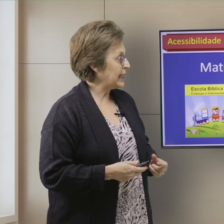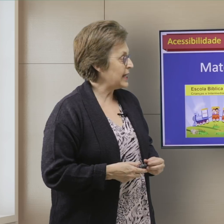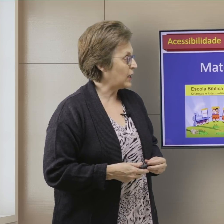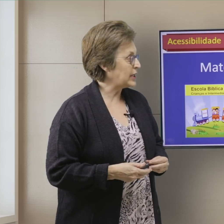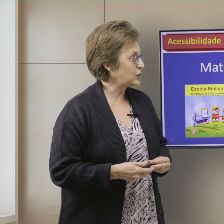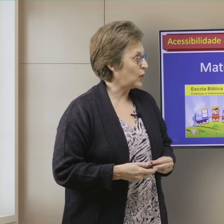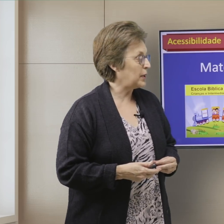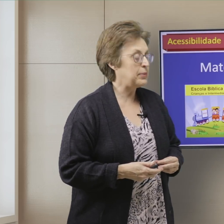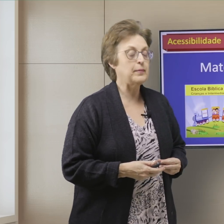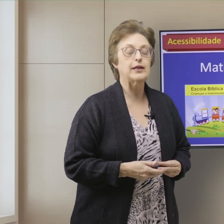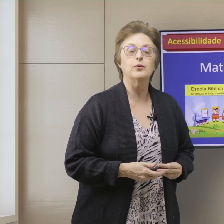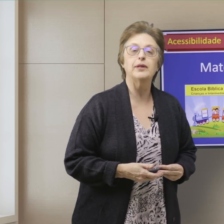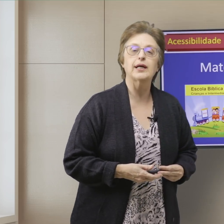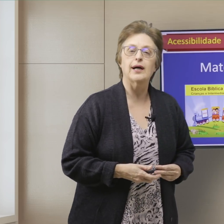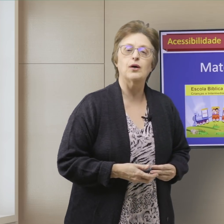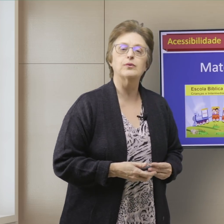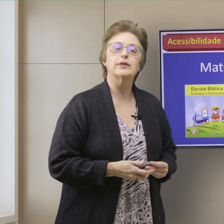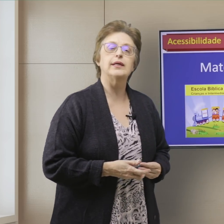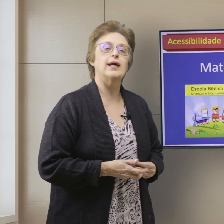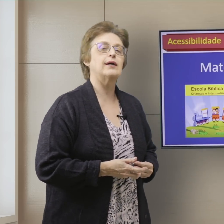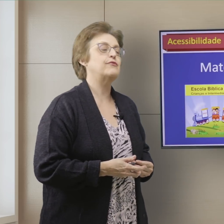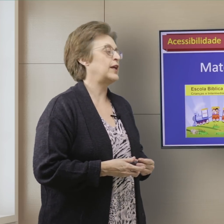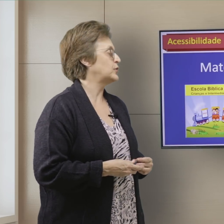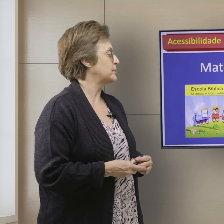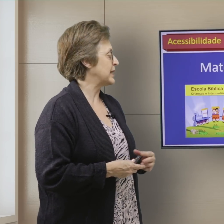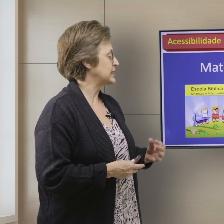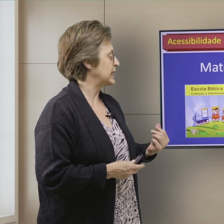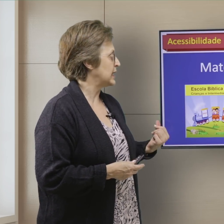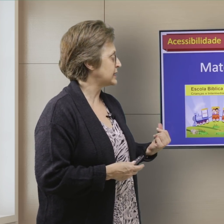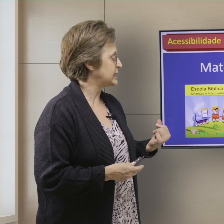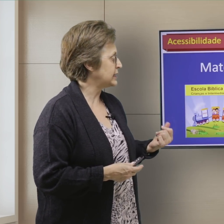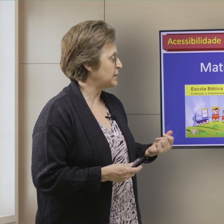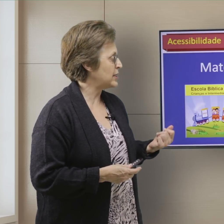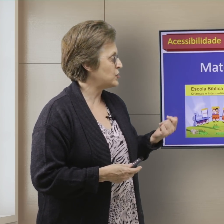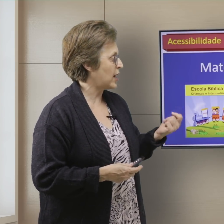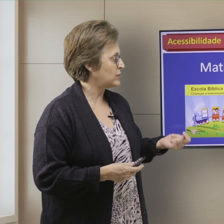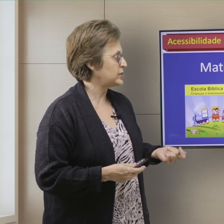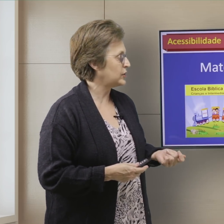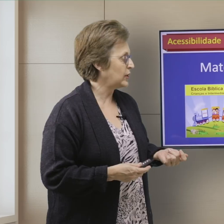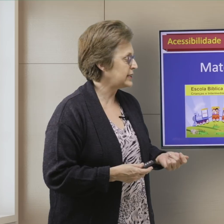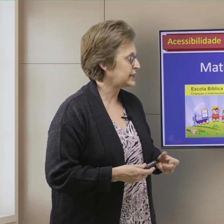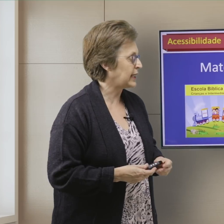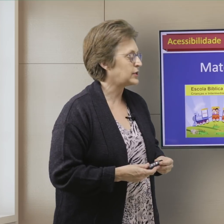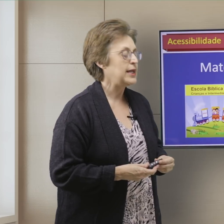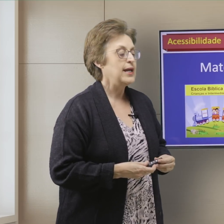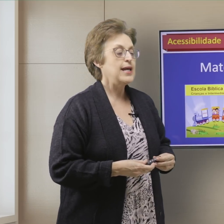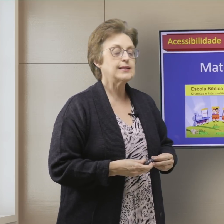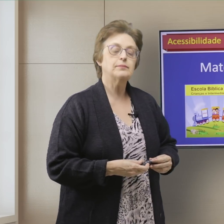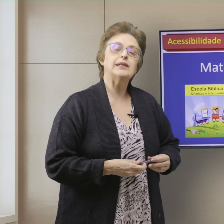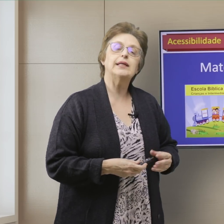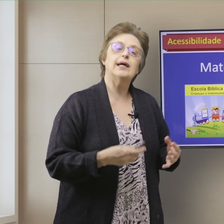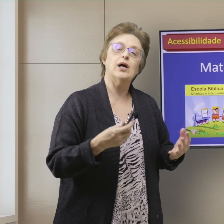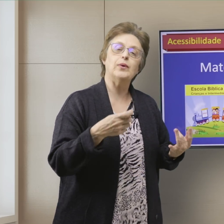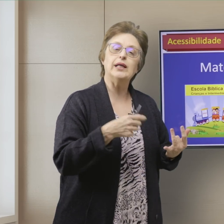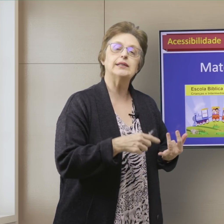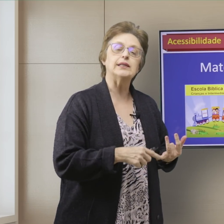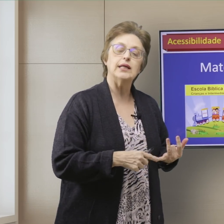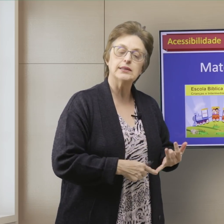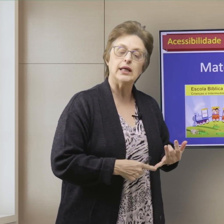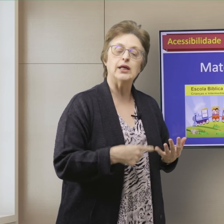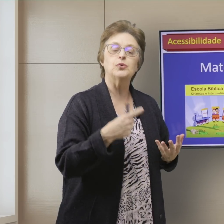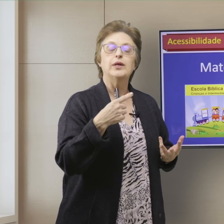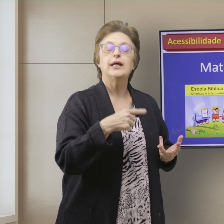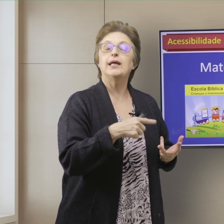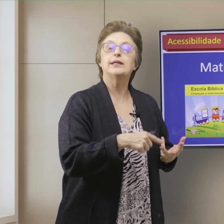O material da escola bíblica dominical, que é feito para as crianças, intermediários e adolescentes, esse material, ele